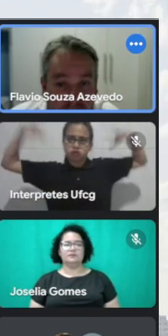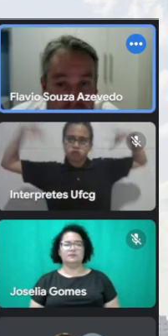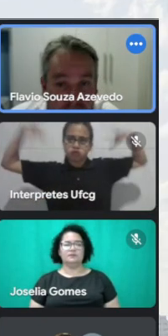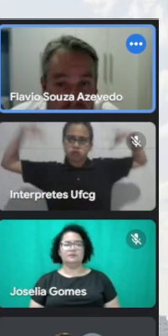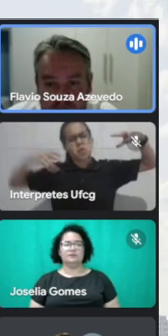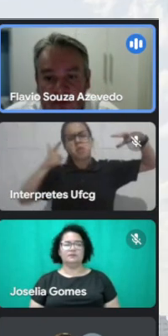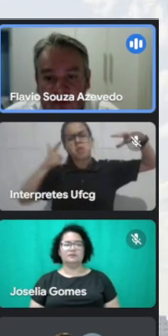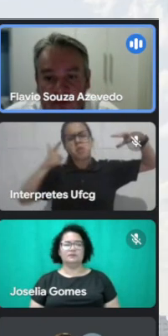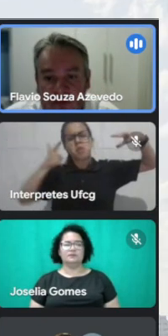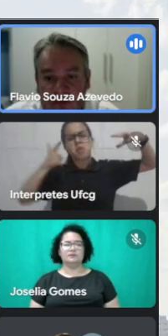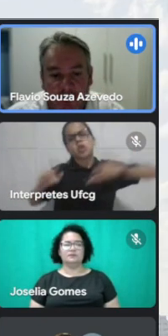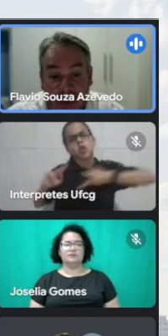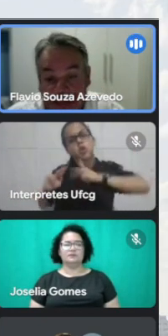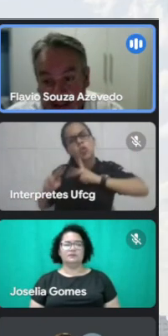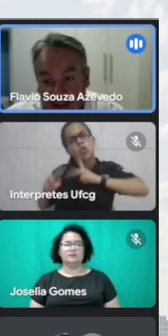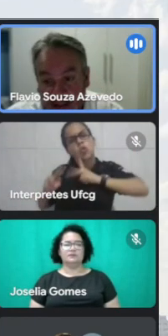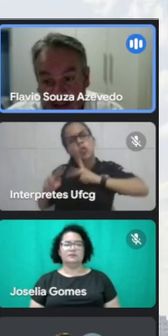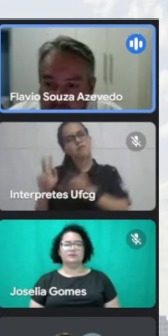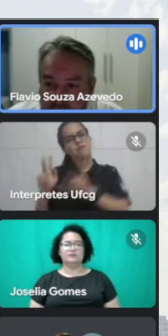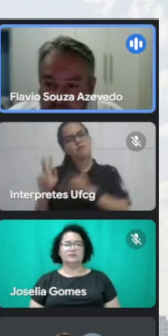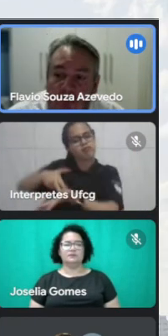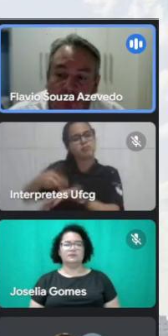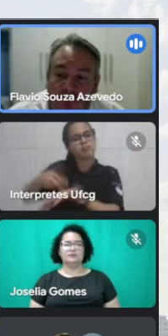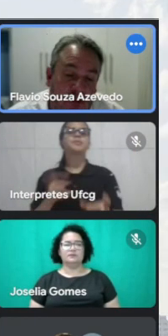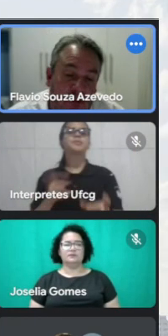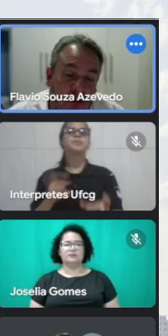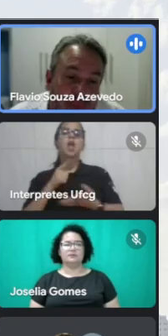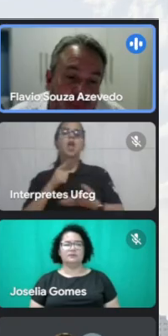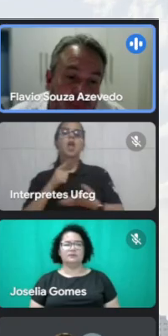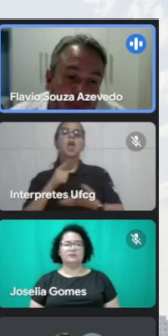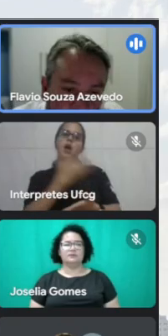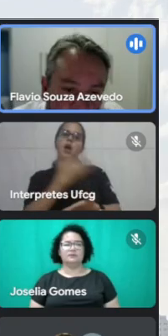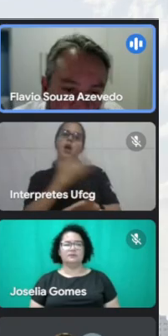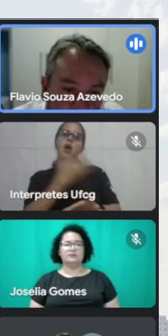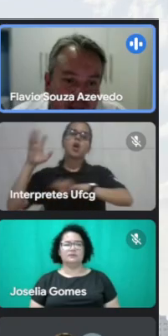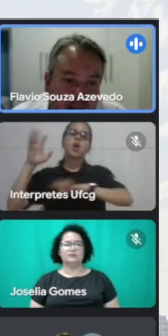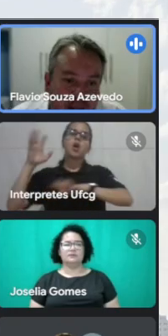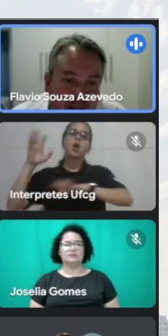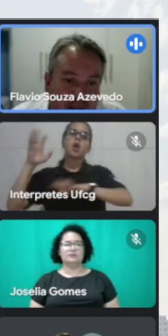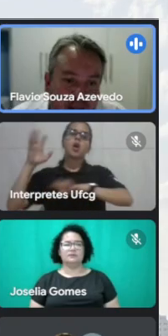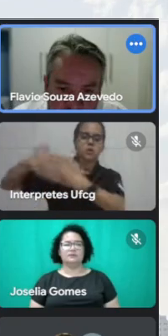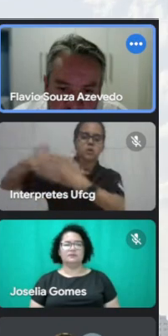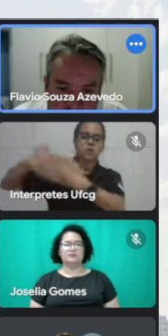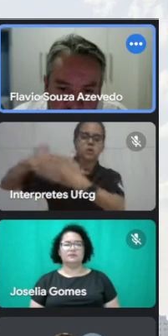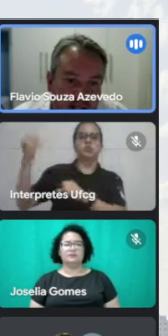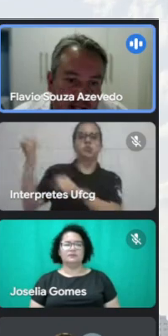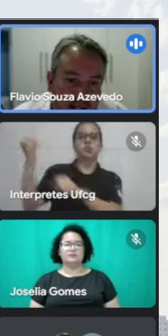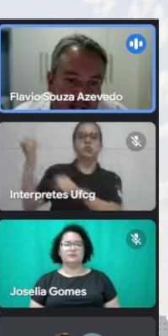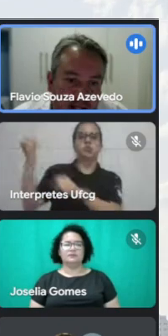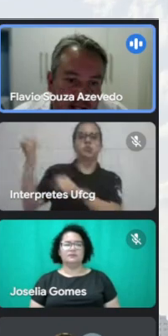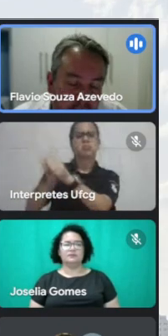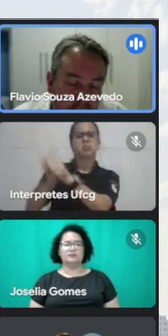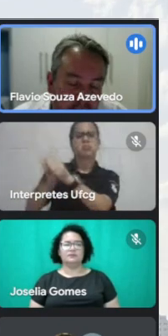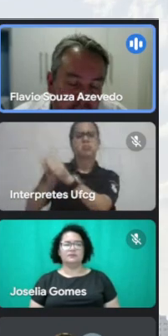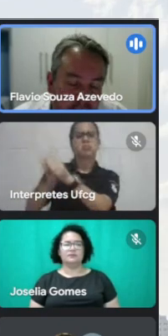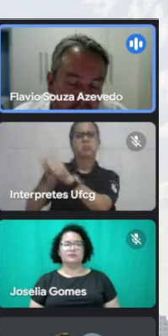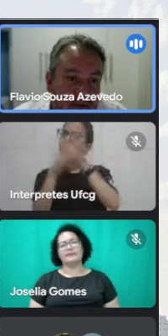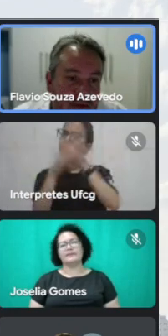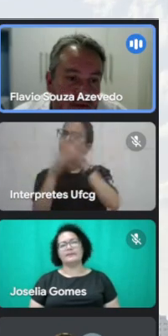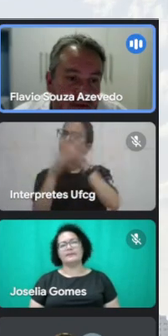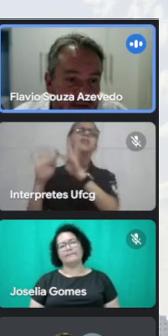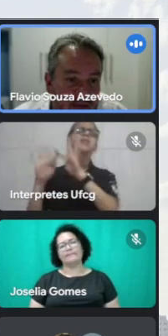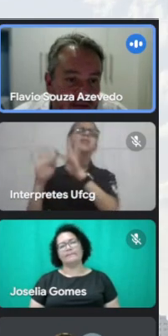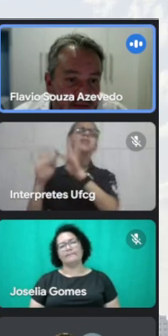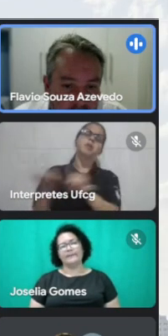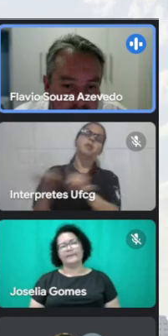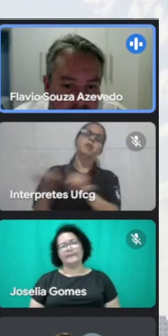O processo construtivo, né, apesar das dimensões serem bem grandes, também é simples, né, relativamente simples.